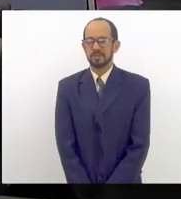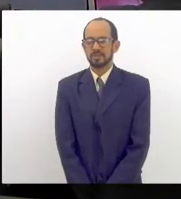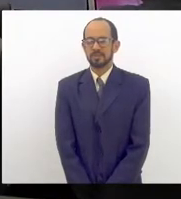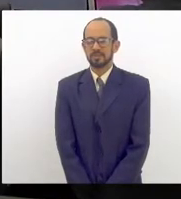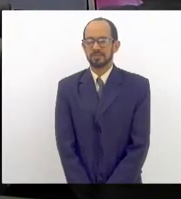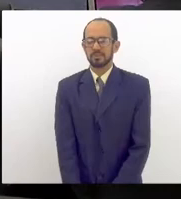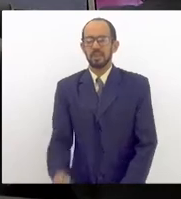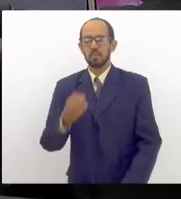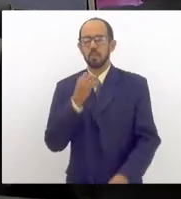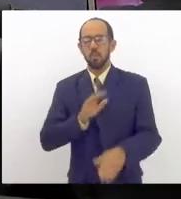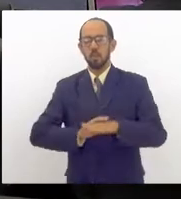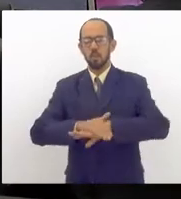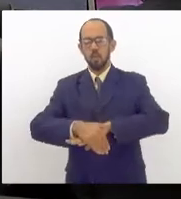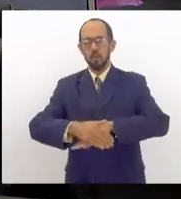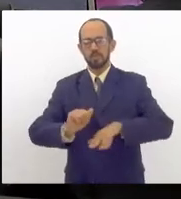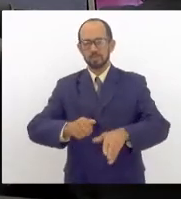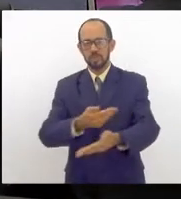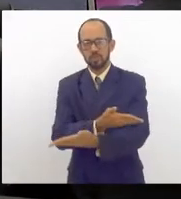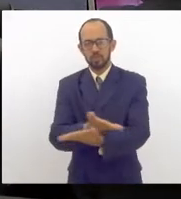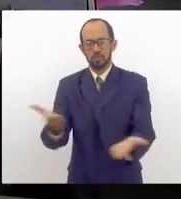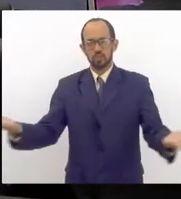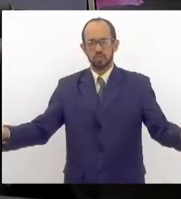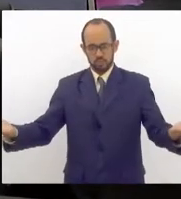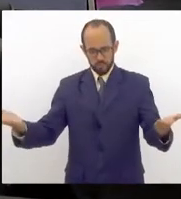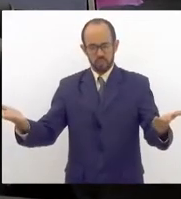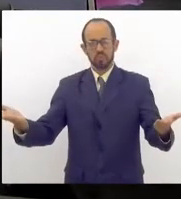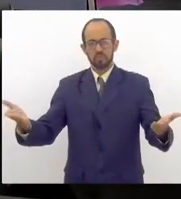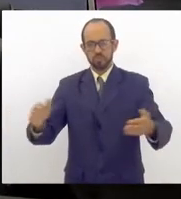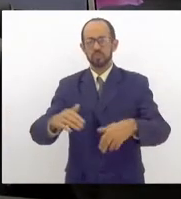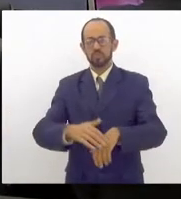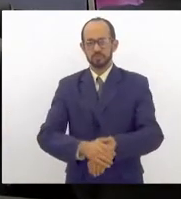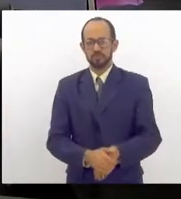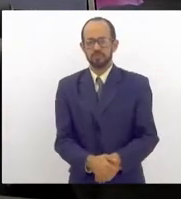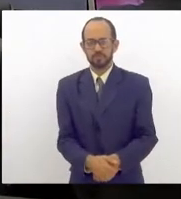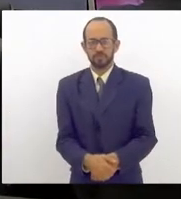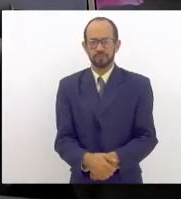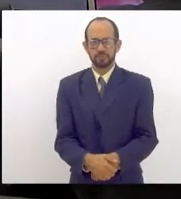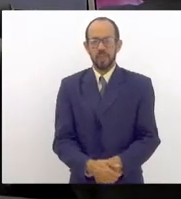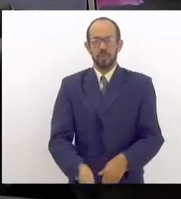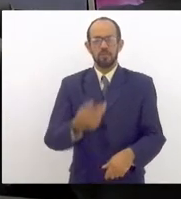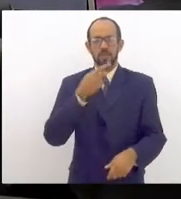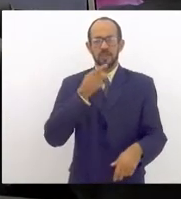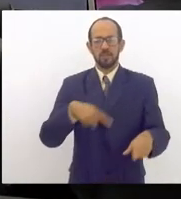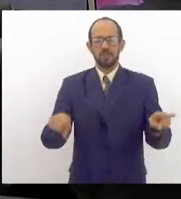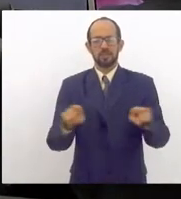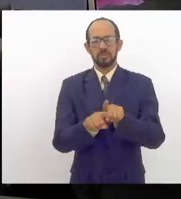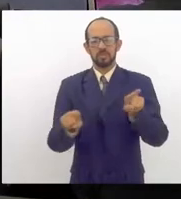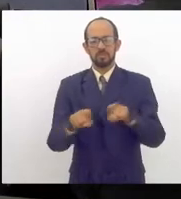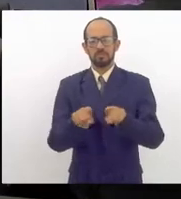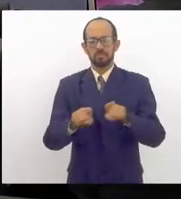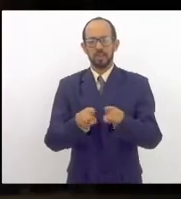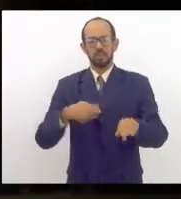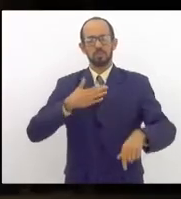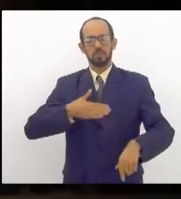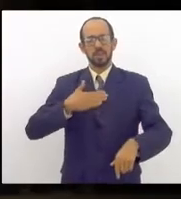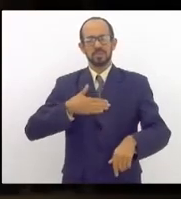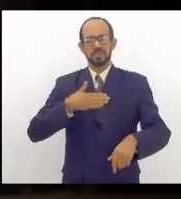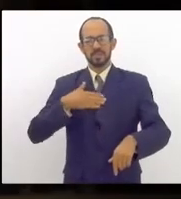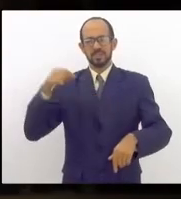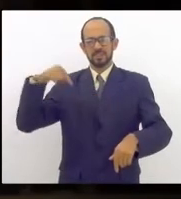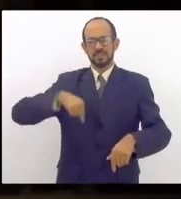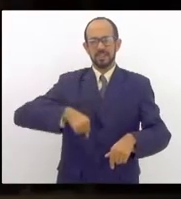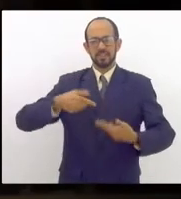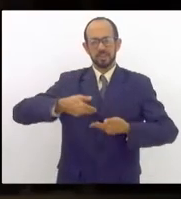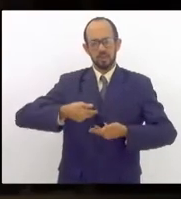Boa noite a todas todos e todos né dizer também dos meus prazer de estar aqui convidada né